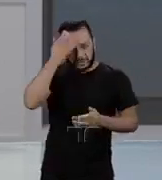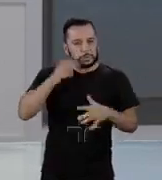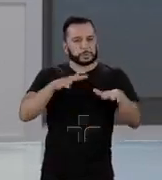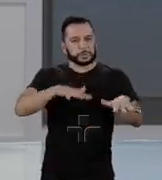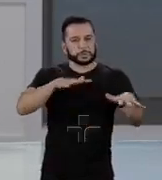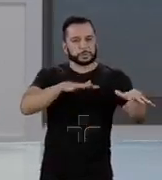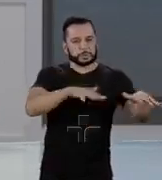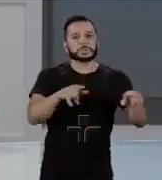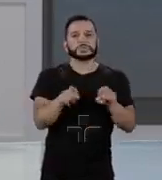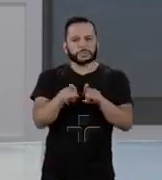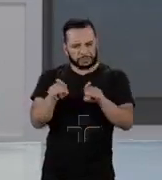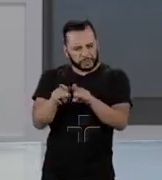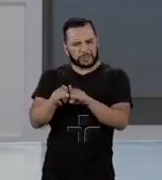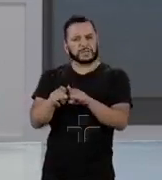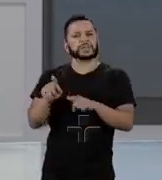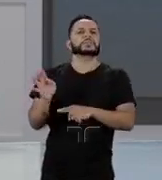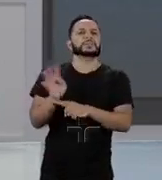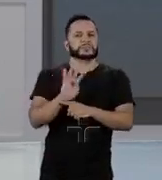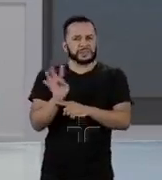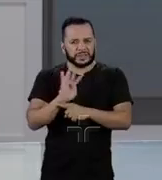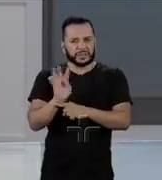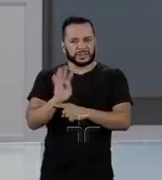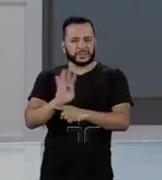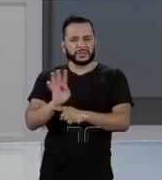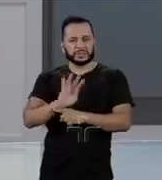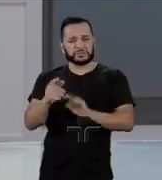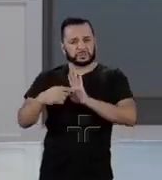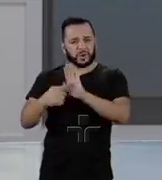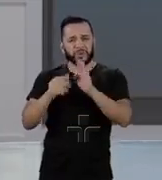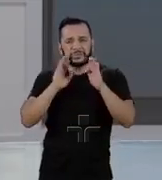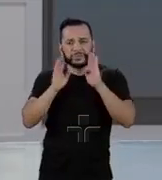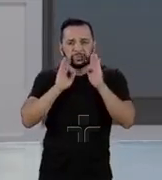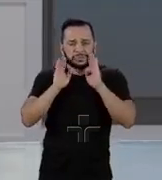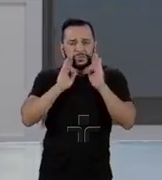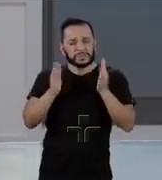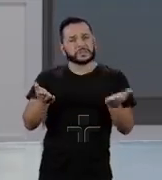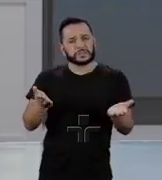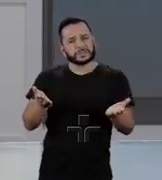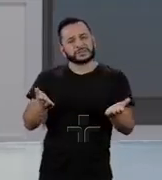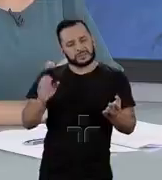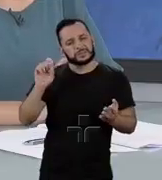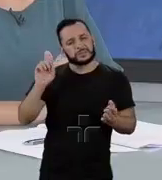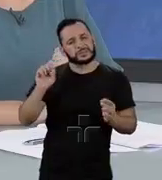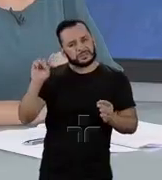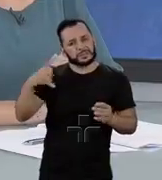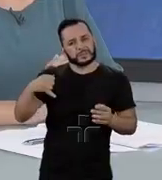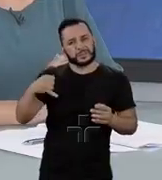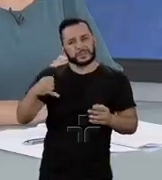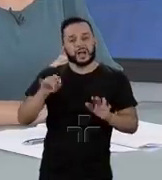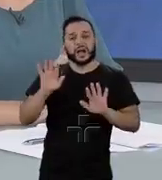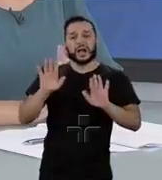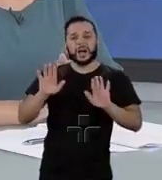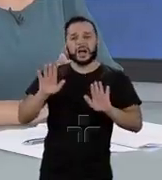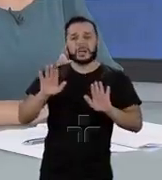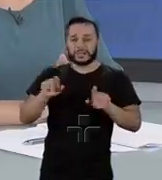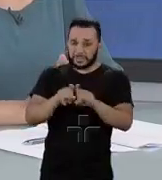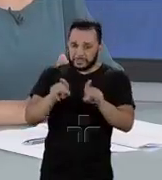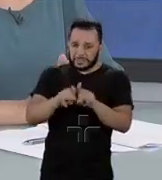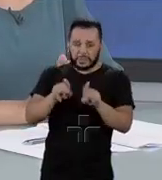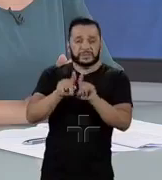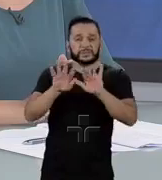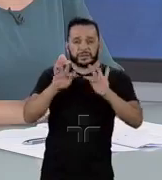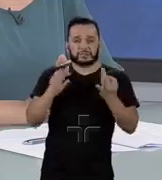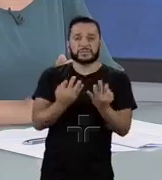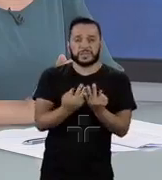Acho que o momento é um momento de agonia mesmo, principalmente aqueles que são próximos dela, da família, um momento de luto. Agora,